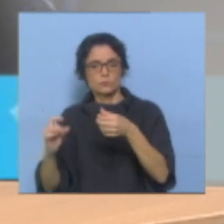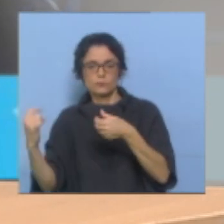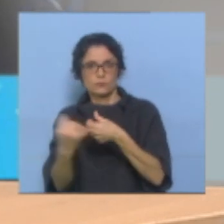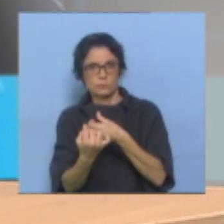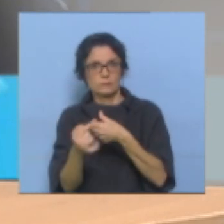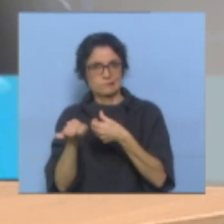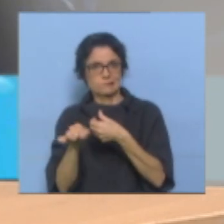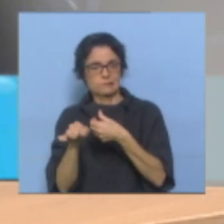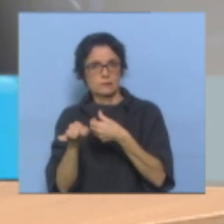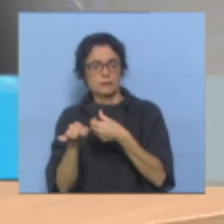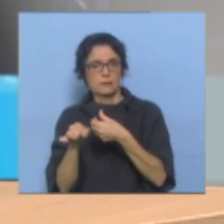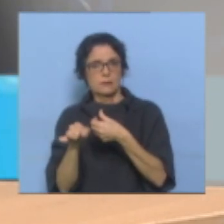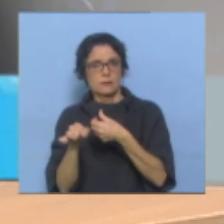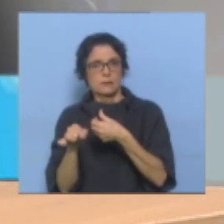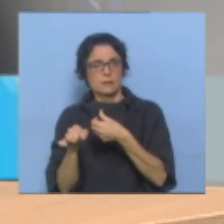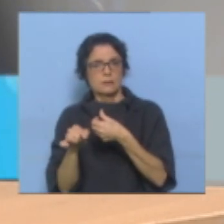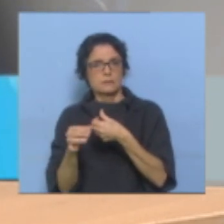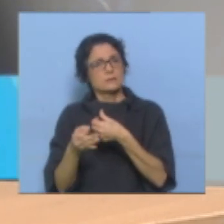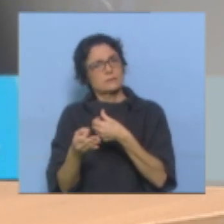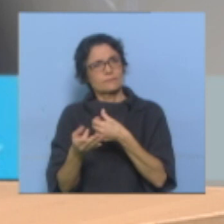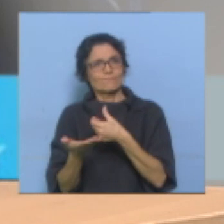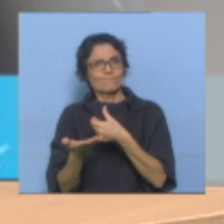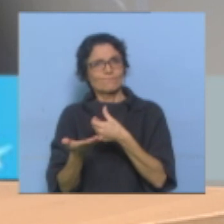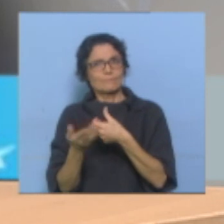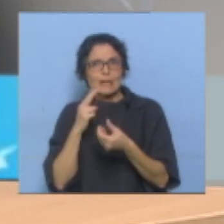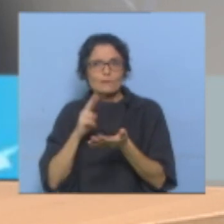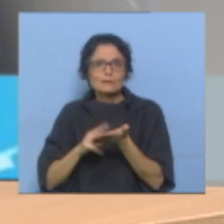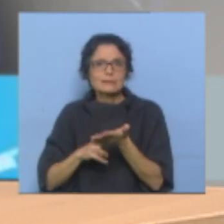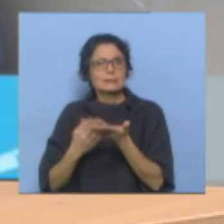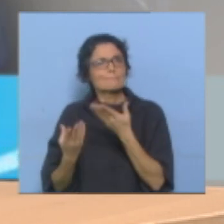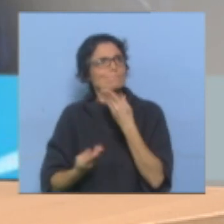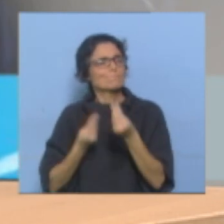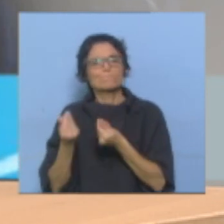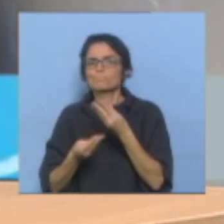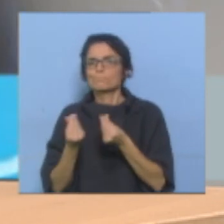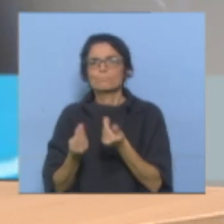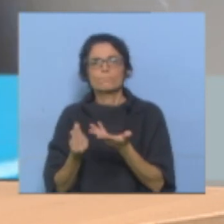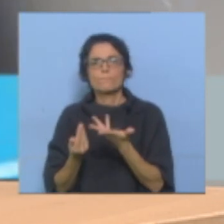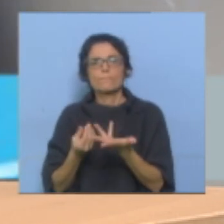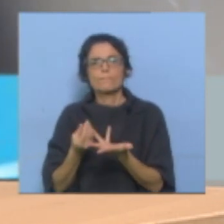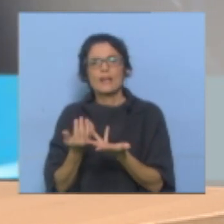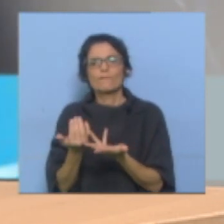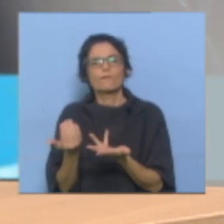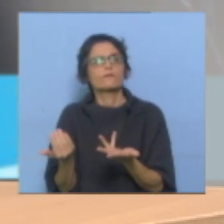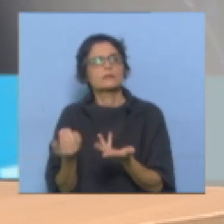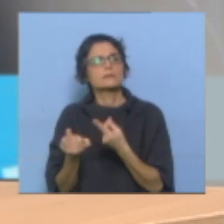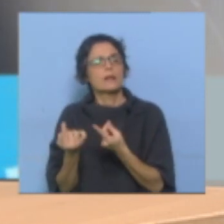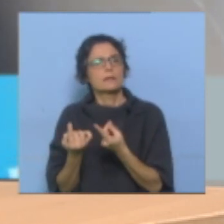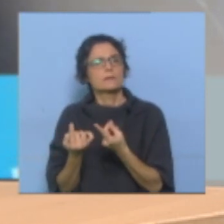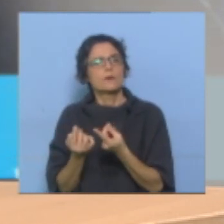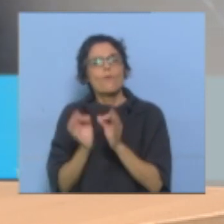não teve a sensibilidade para as necessidades destas